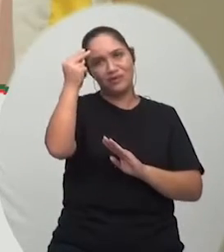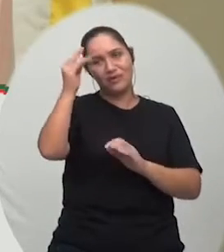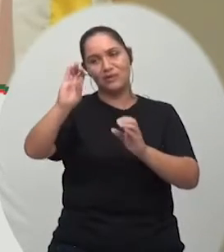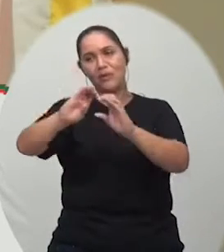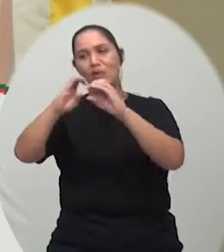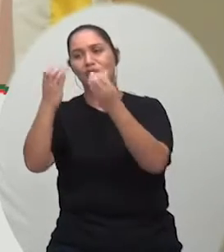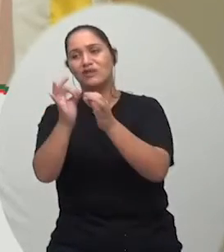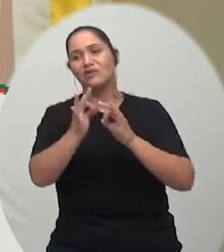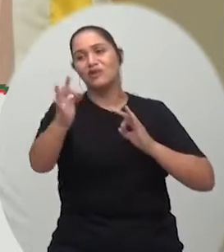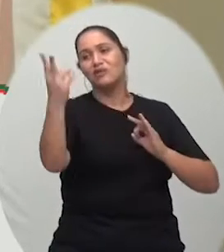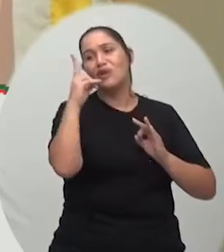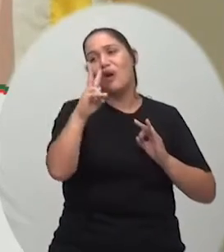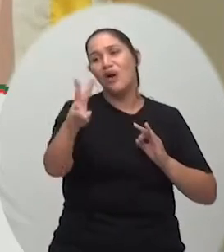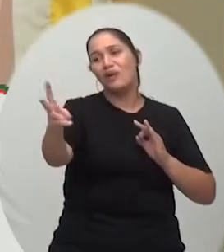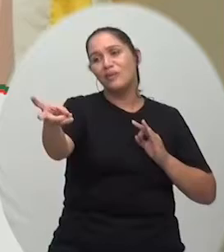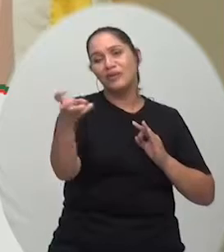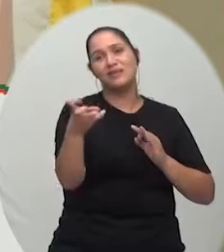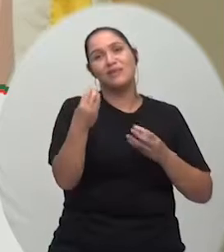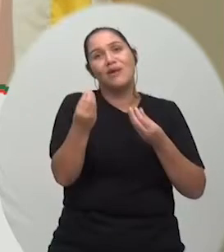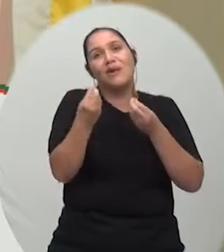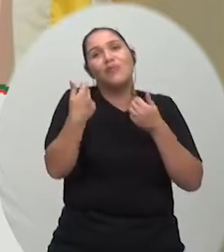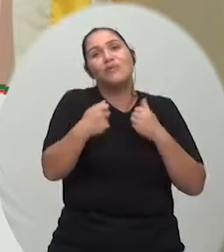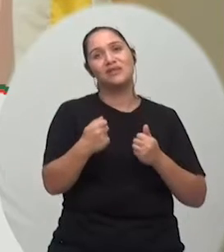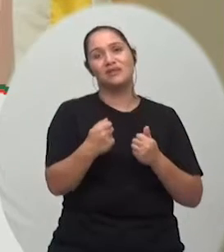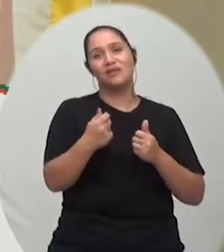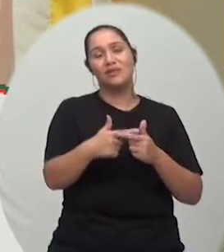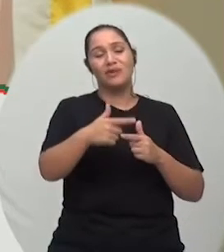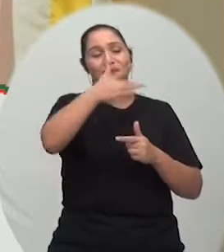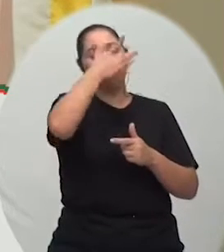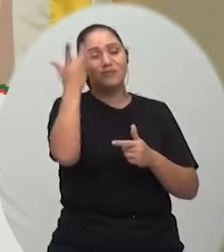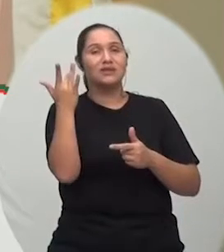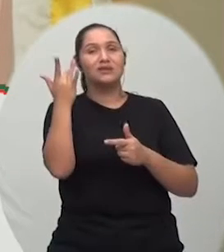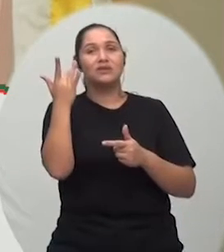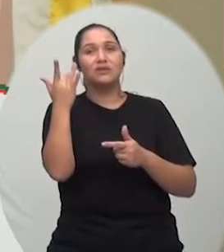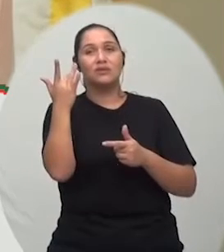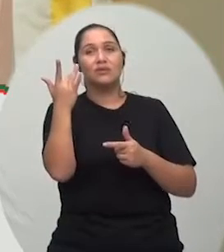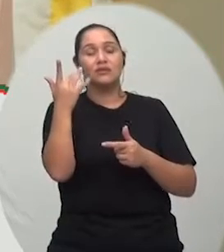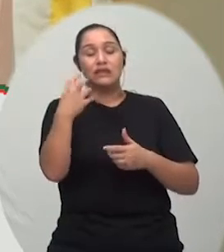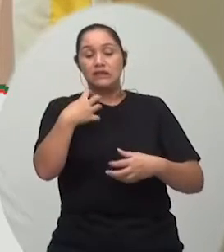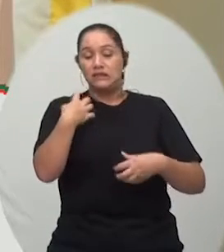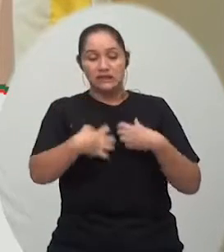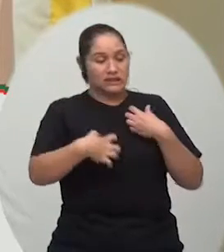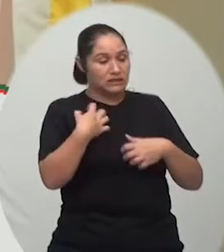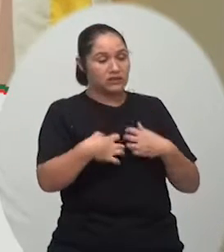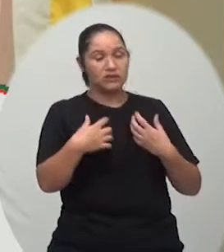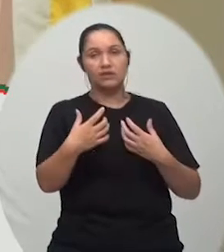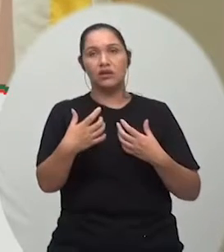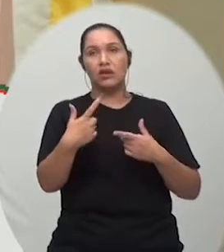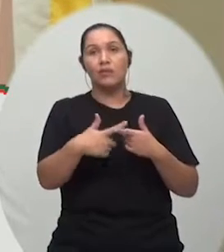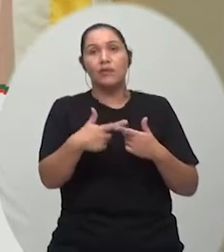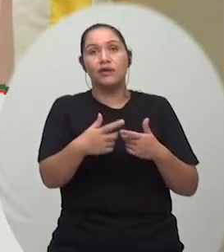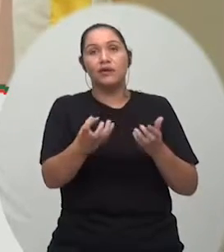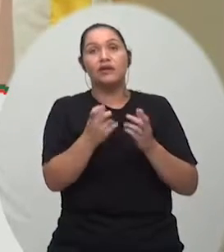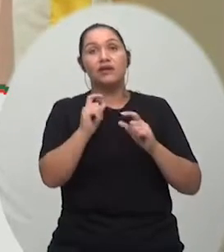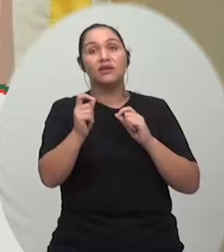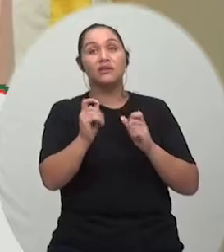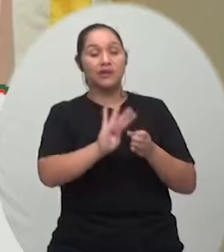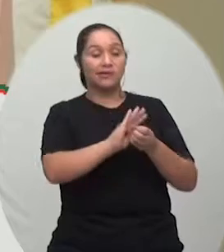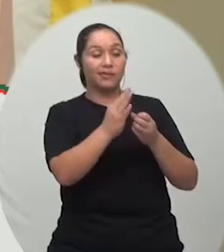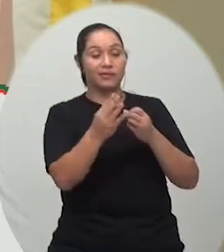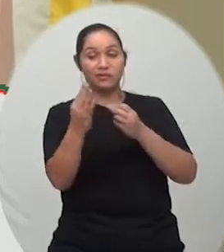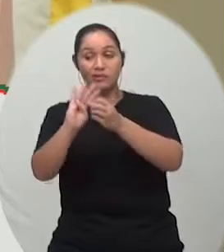comunidades. E perdemos muito, nós temos pessoas aí desesperadas, não sabem onde morar, então querem deixar o nosso